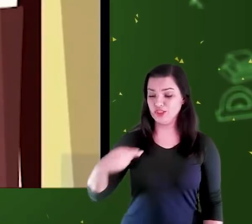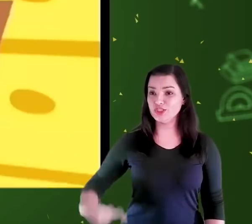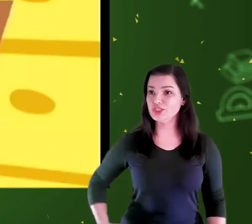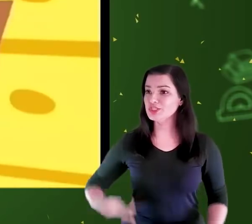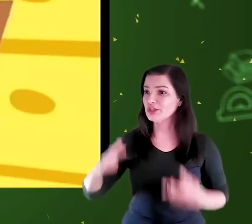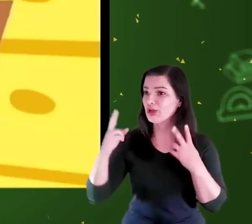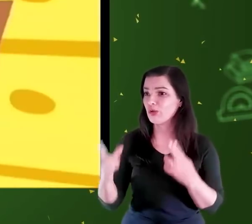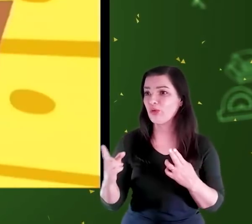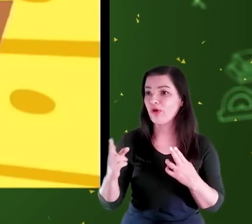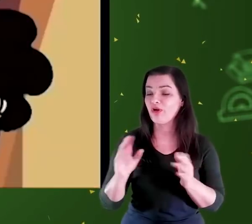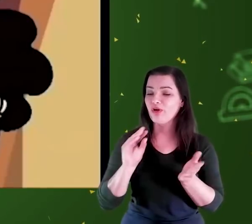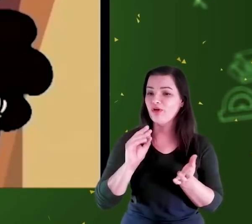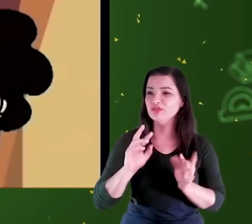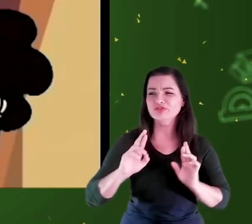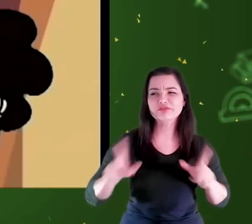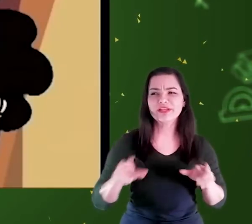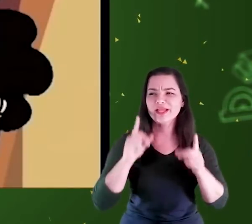Sério?